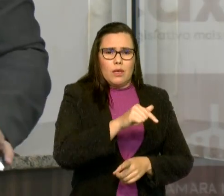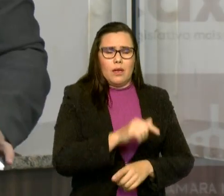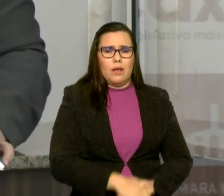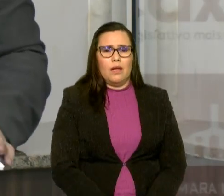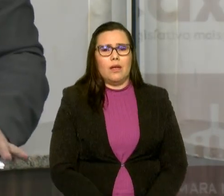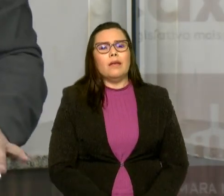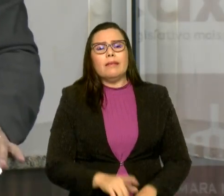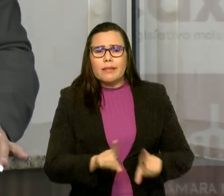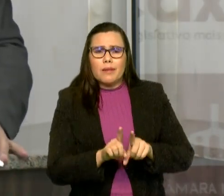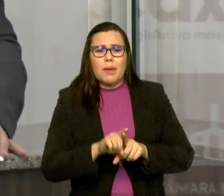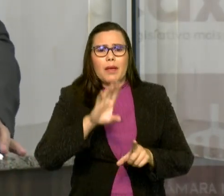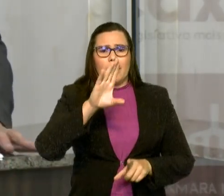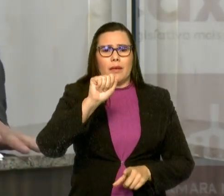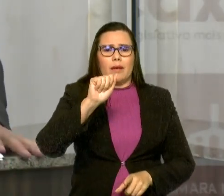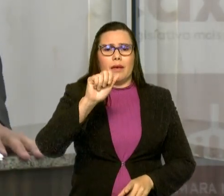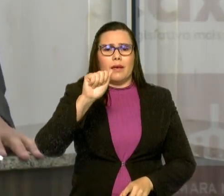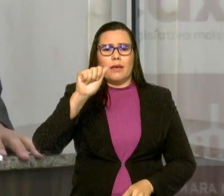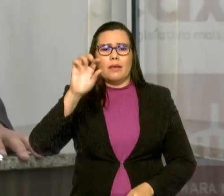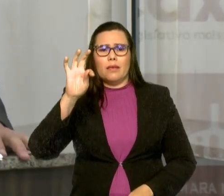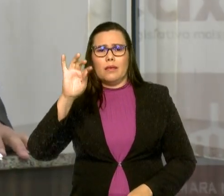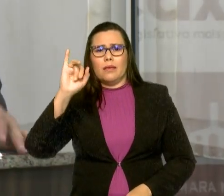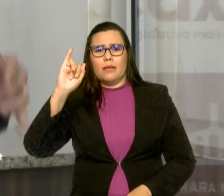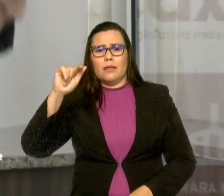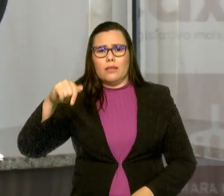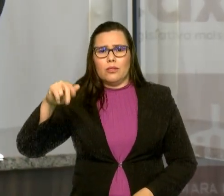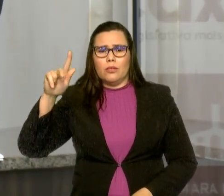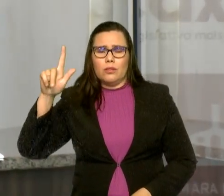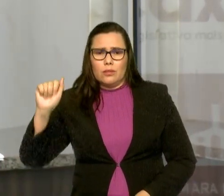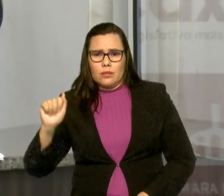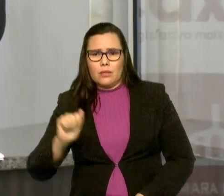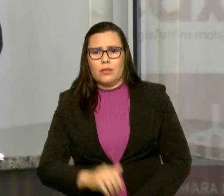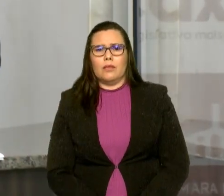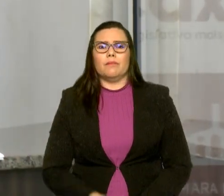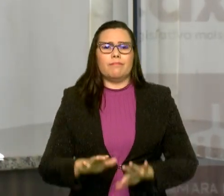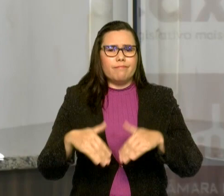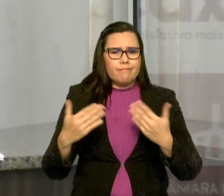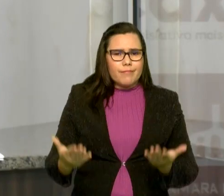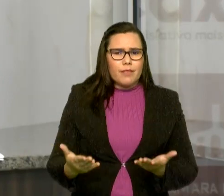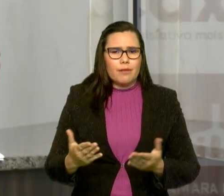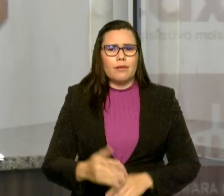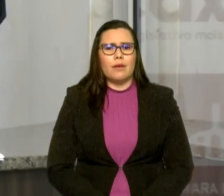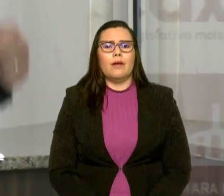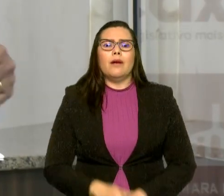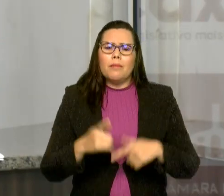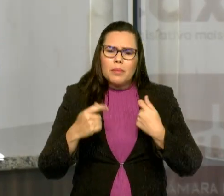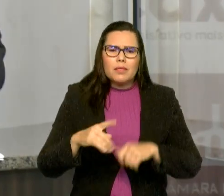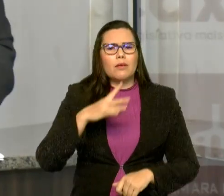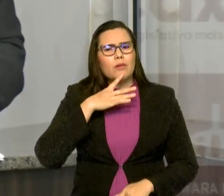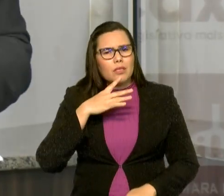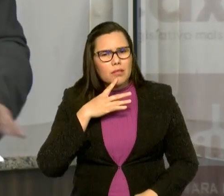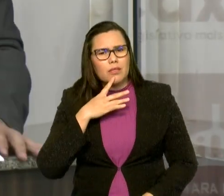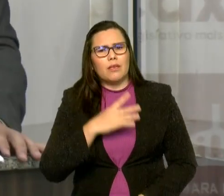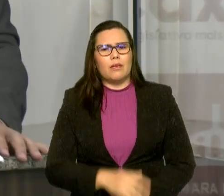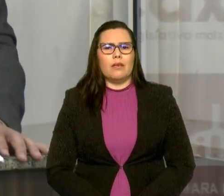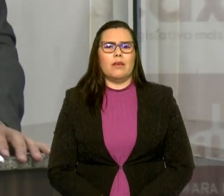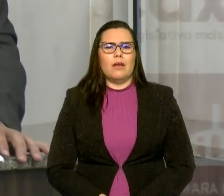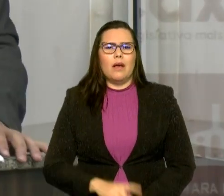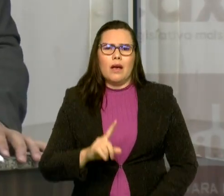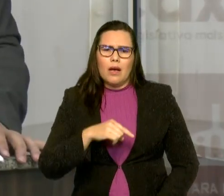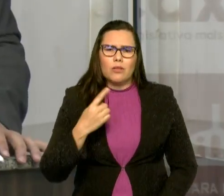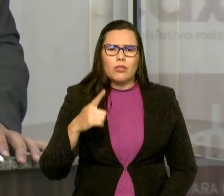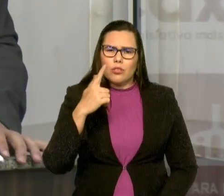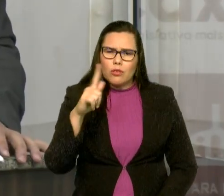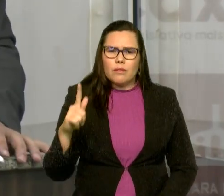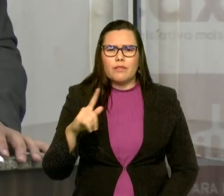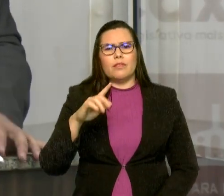conhecer a nossa história, a nossa geografia, a nossa realidade, as nossas demandas reais e verdadeiras. Como disse aqui ainda há